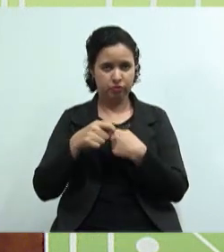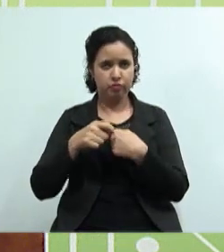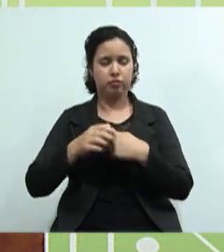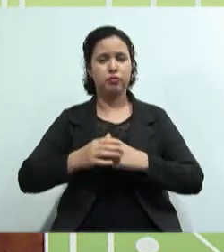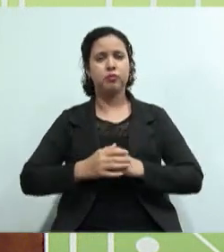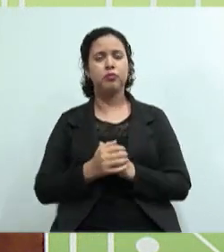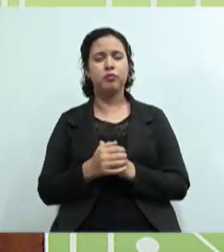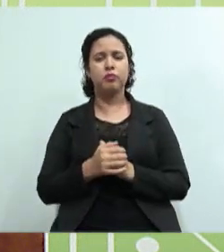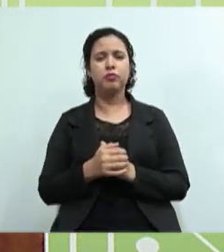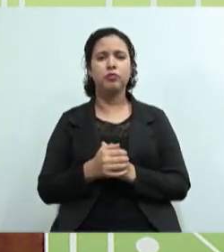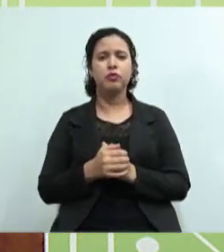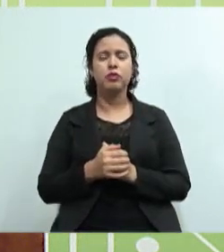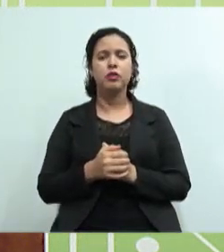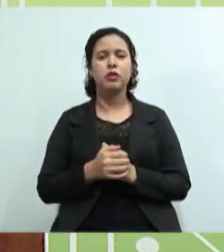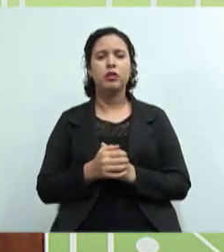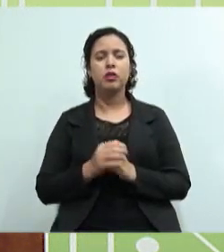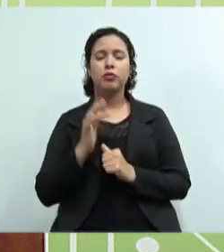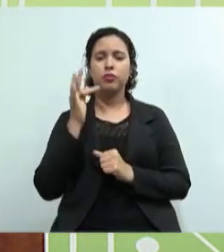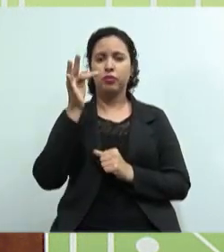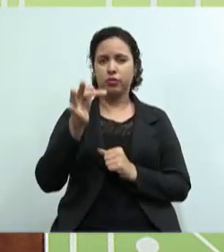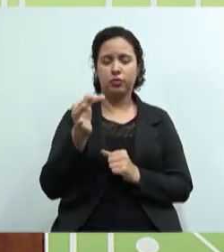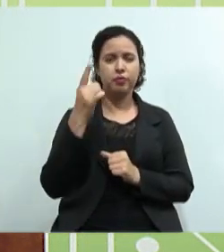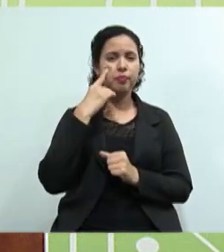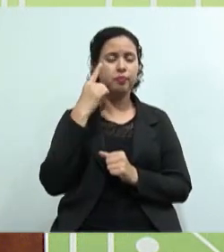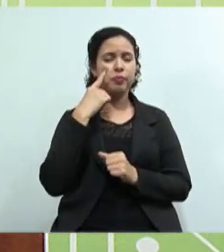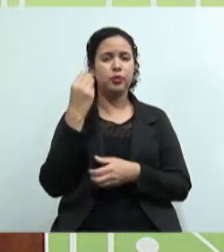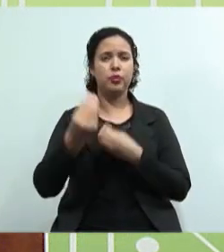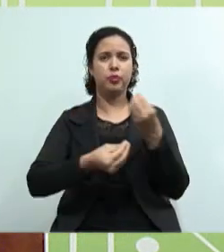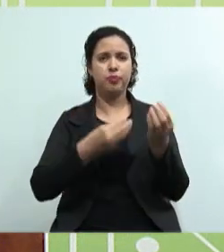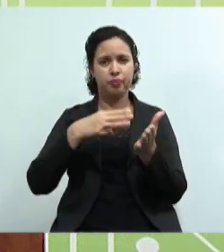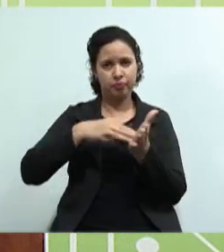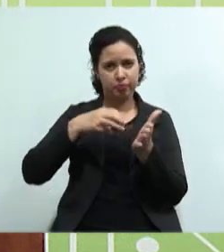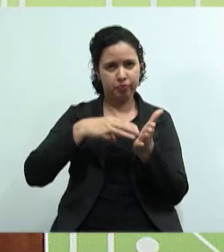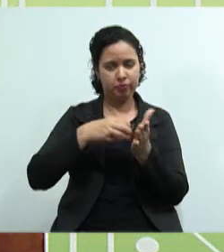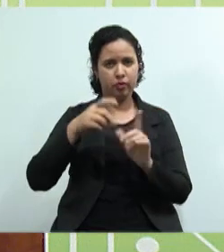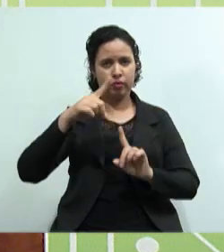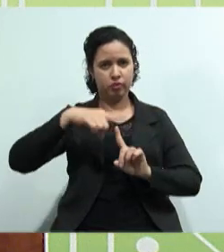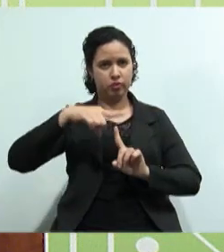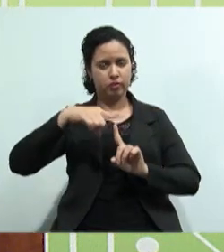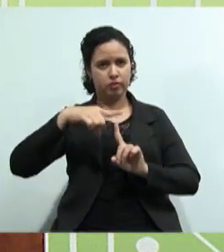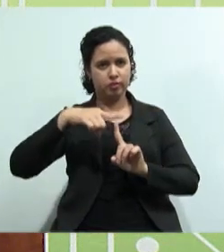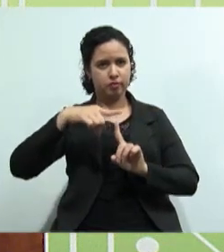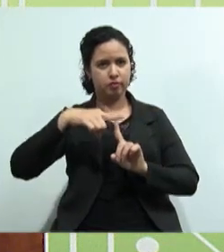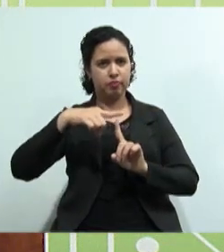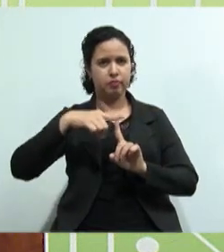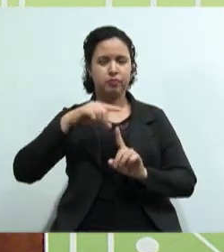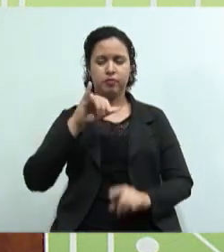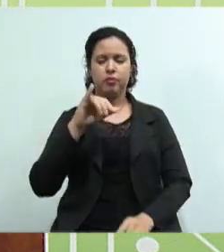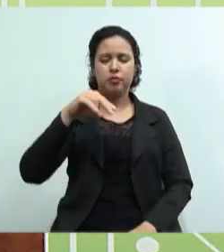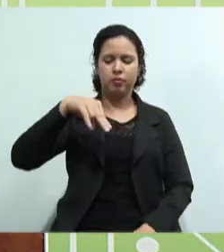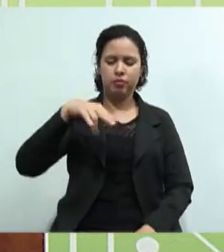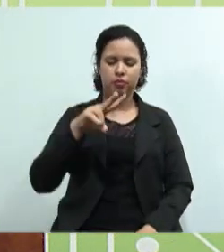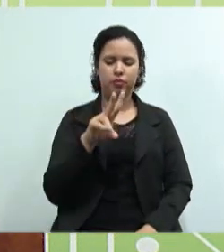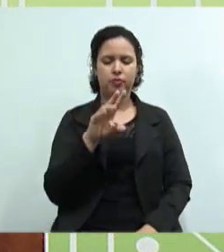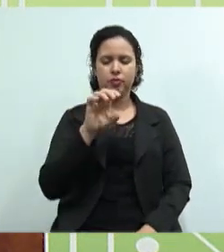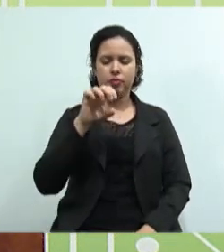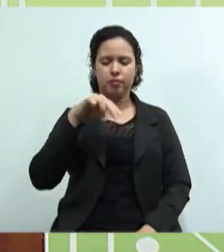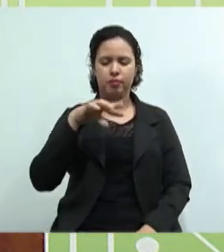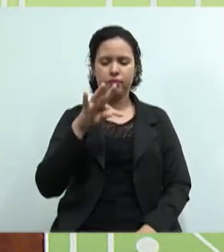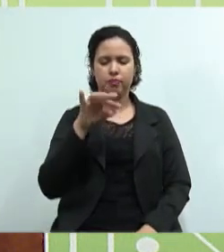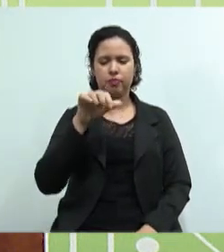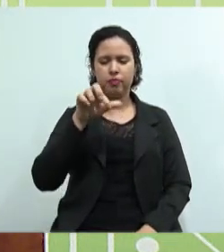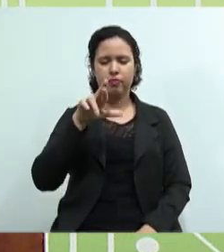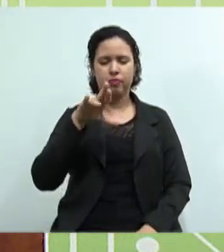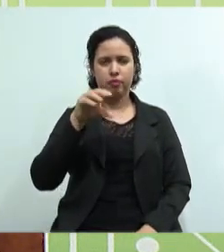à frente a questão das metodologias e dos tipos de inventário de materiais. Então, depende muito do tamanho